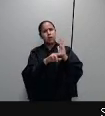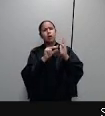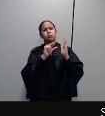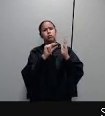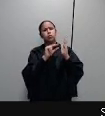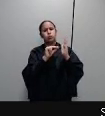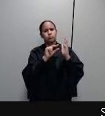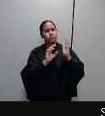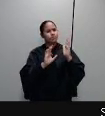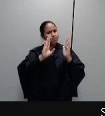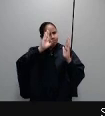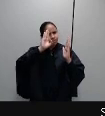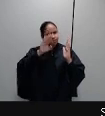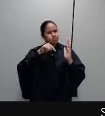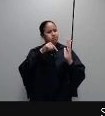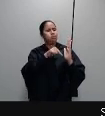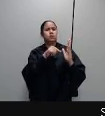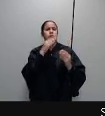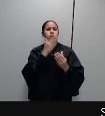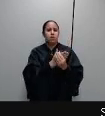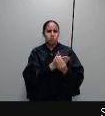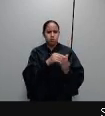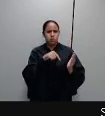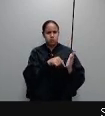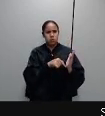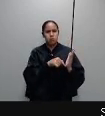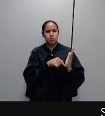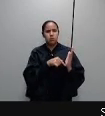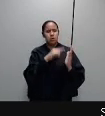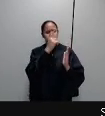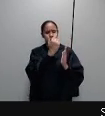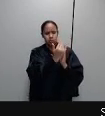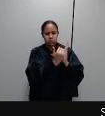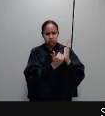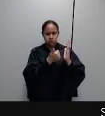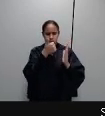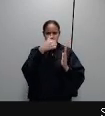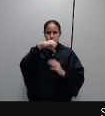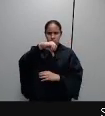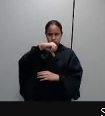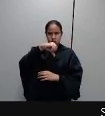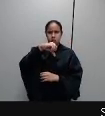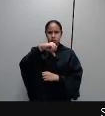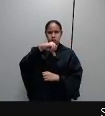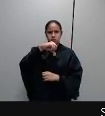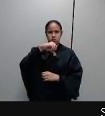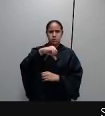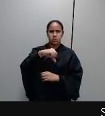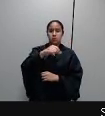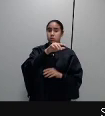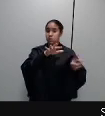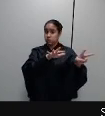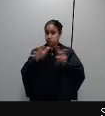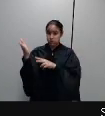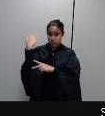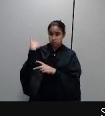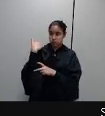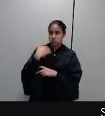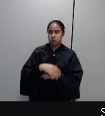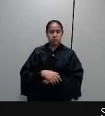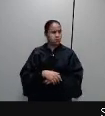apoiar o item 19 a graça da vossa passada né a falta passada isso Dizem nossa época